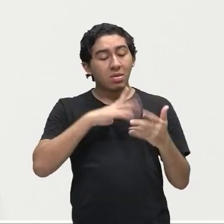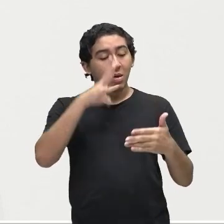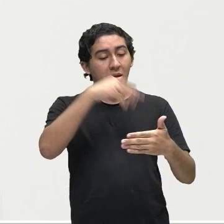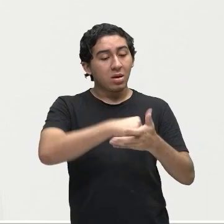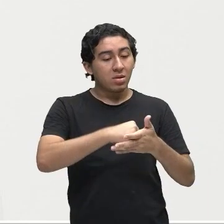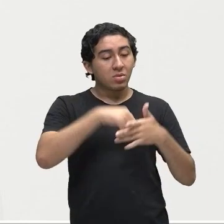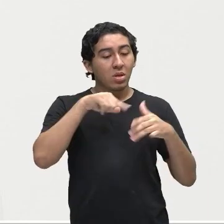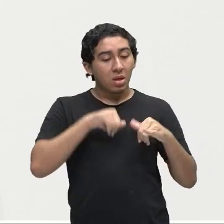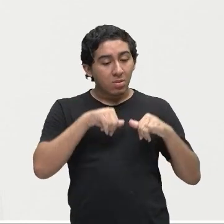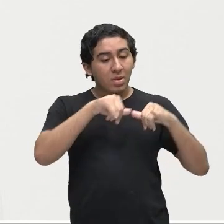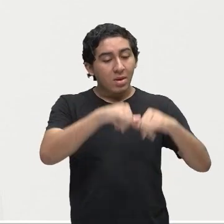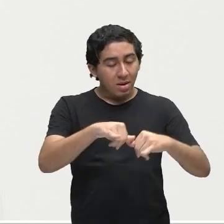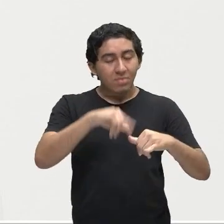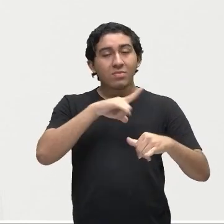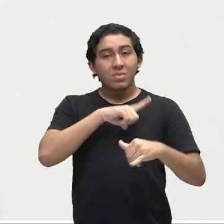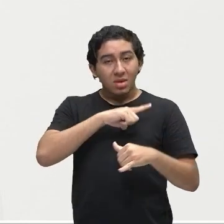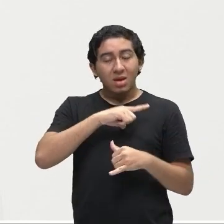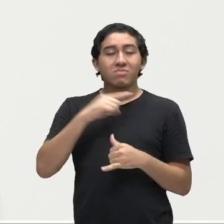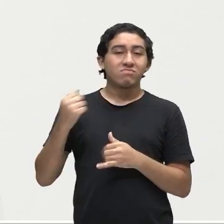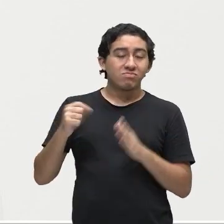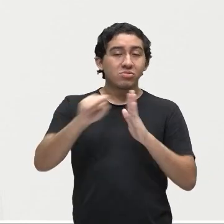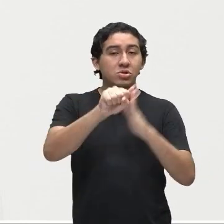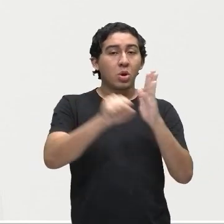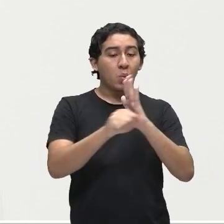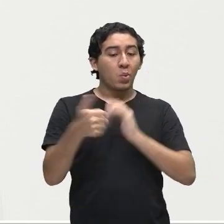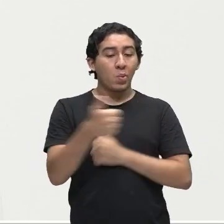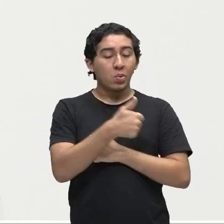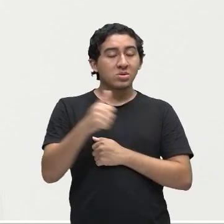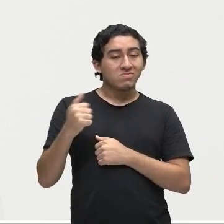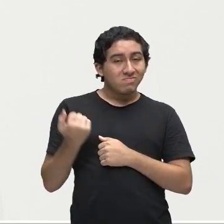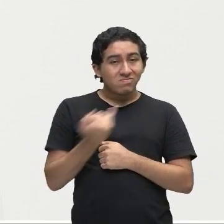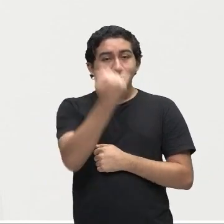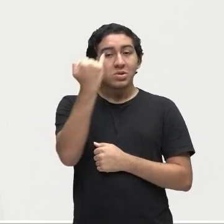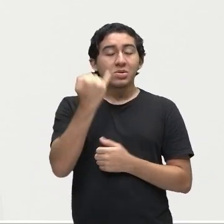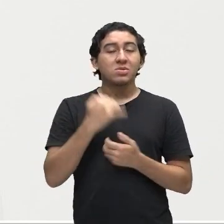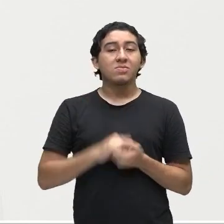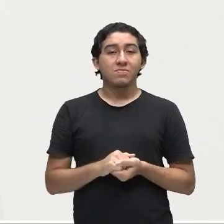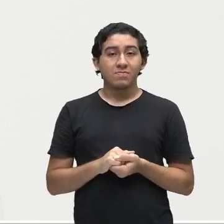o século XI. Nós vamos ver que as atividades